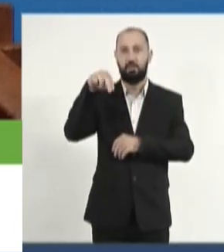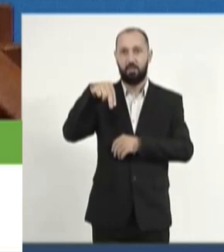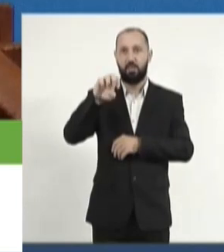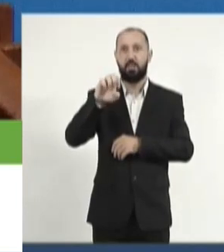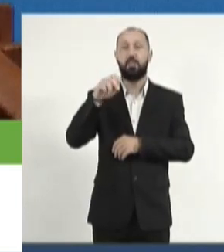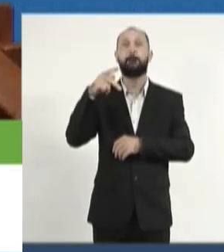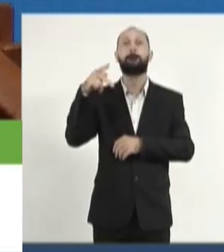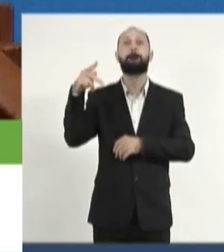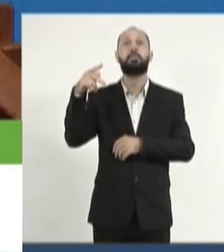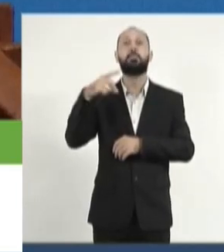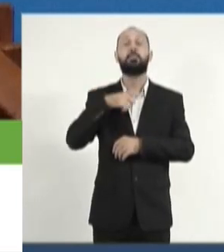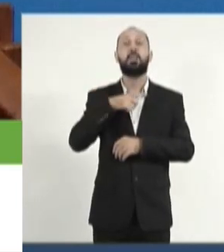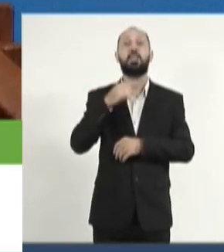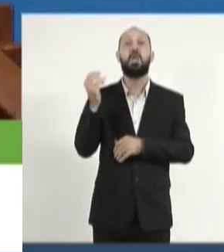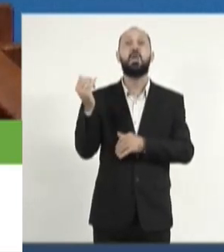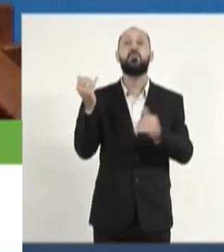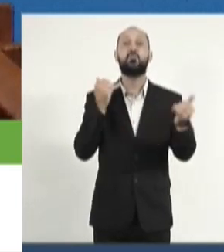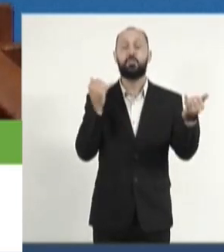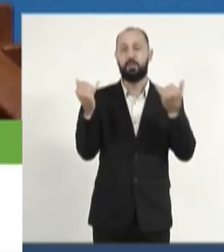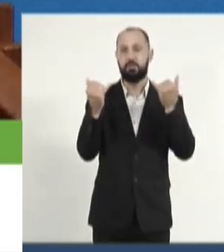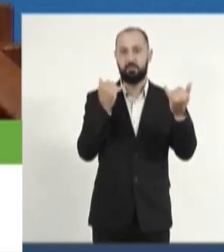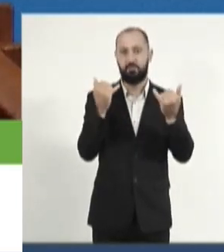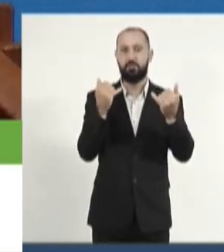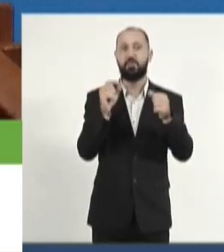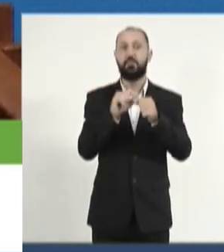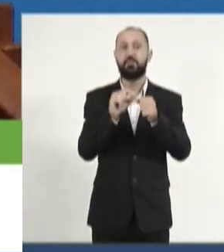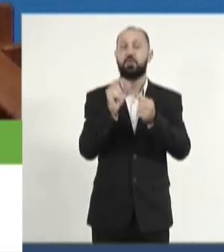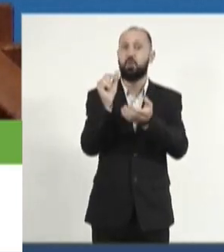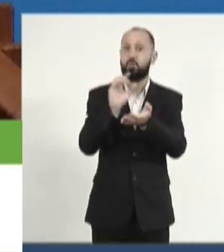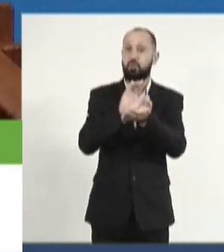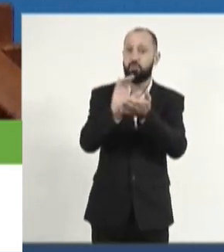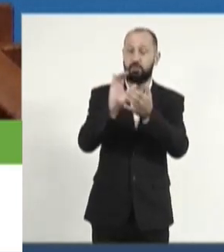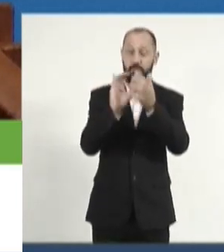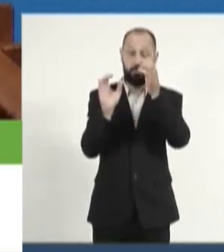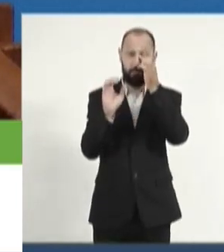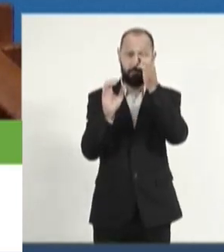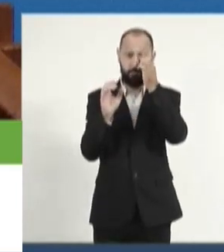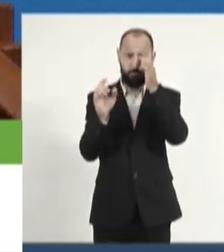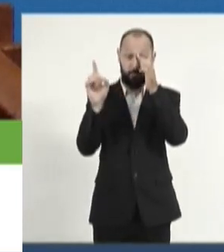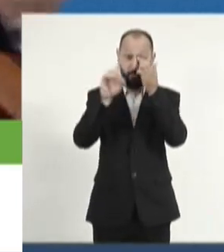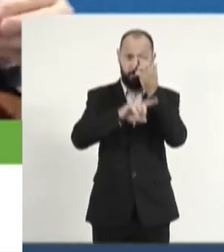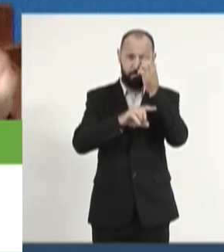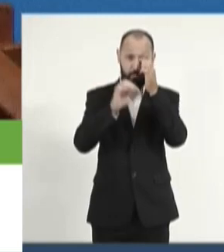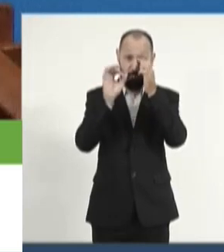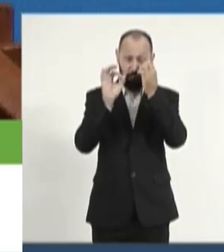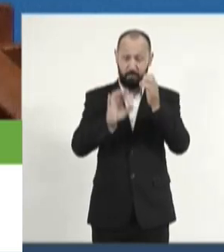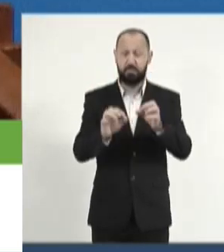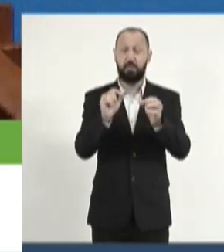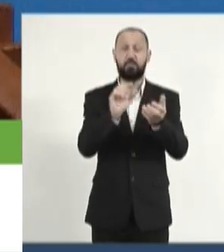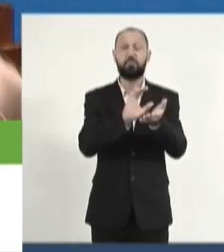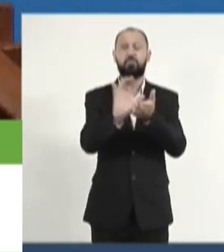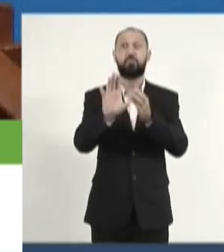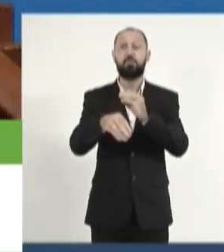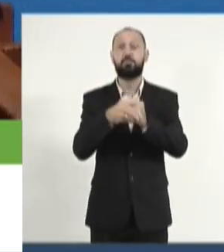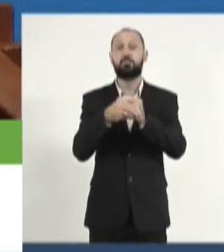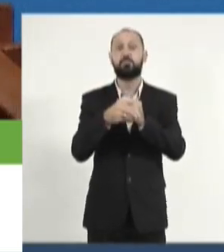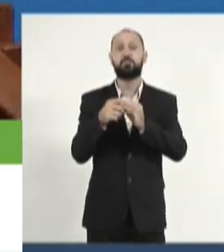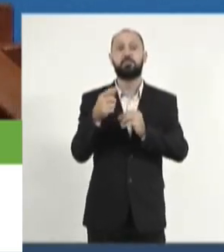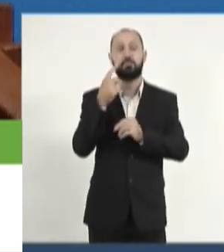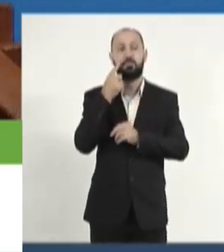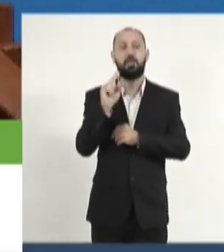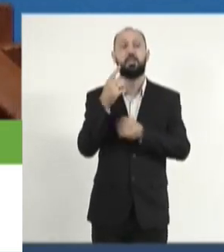para conseguir as informações e fazer o envio no prazo regimental adequado das minhas emendas e não